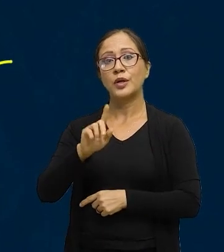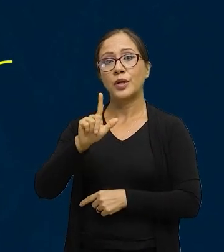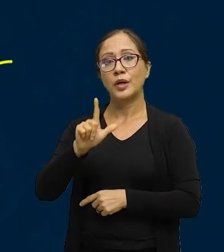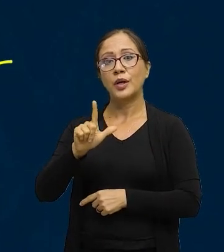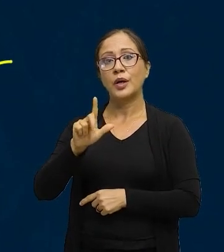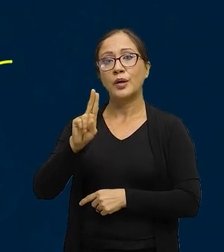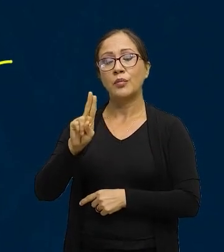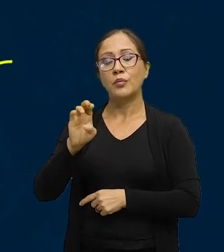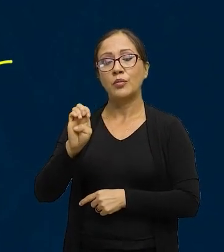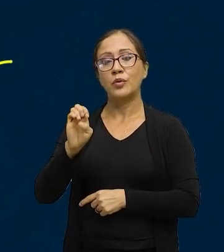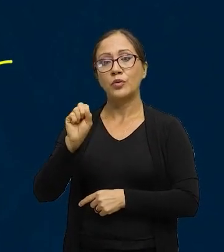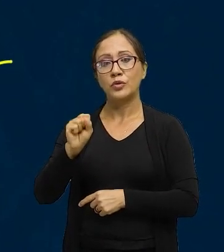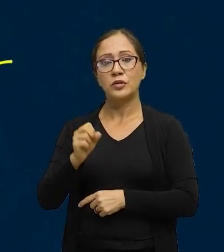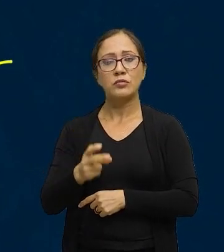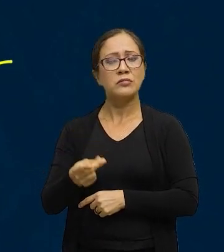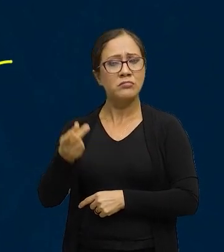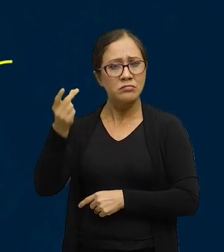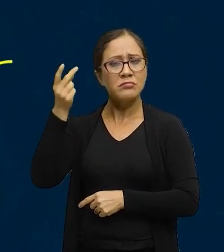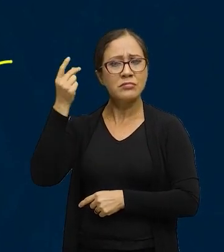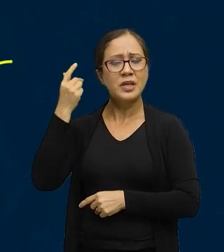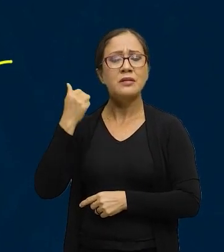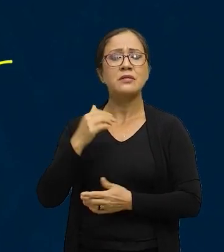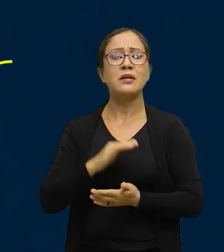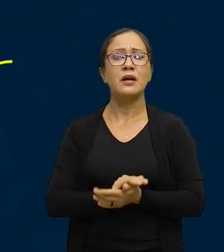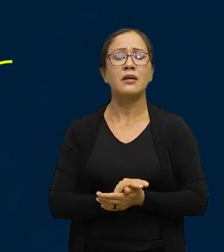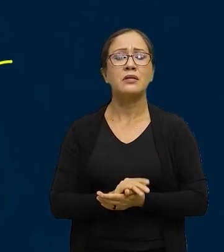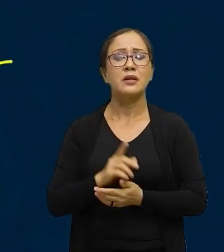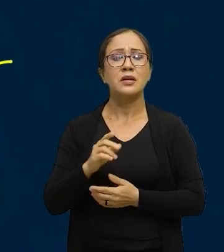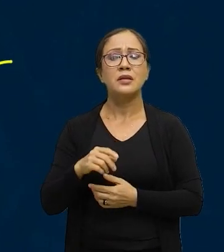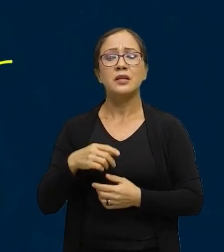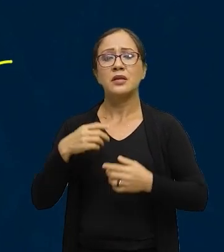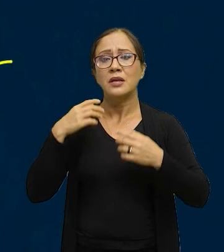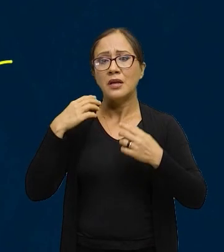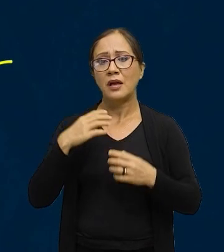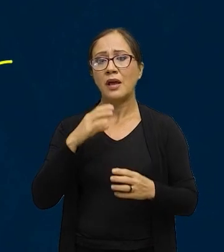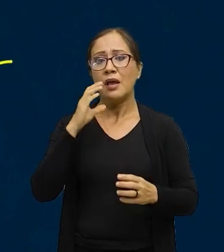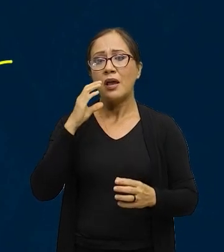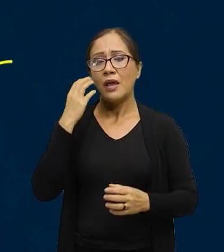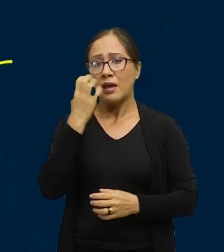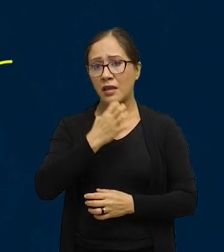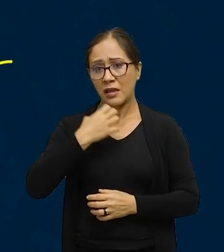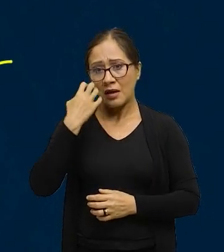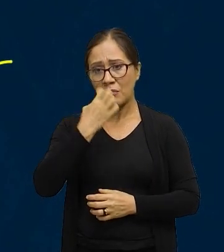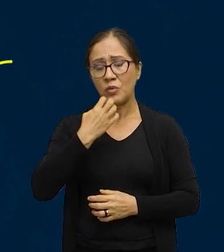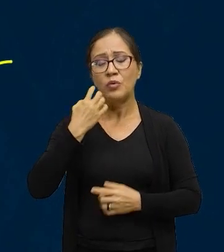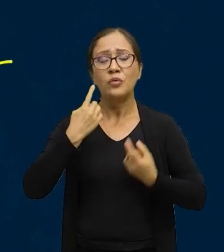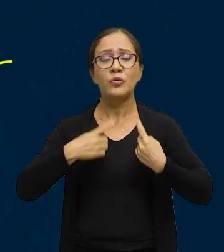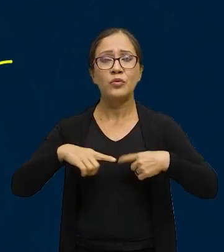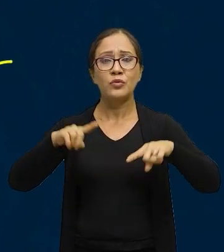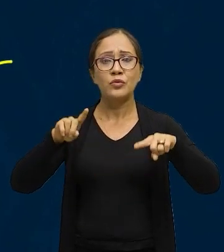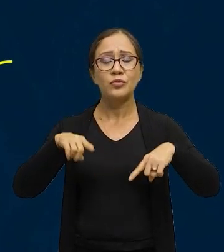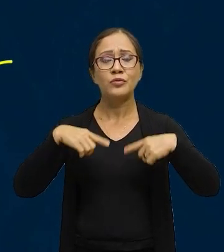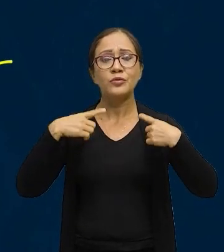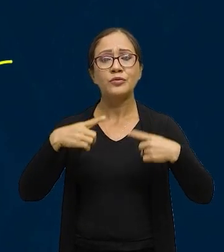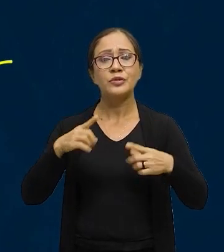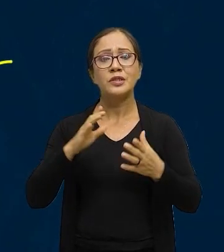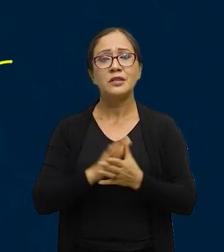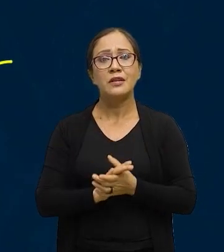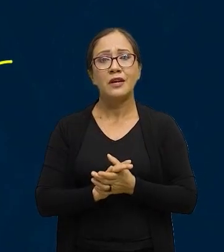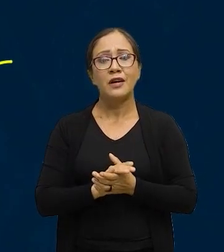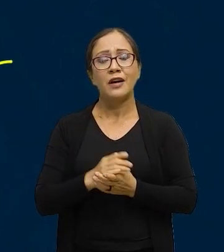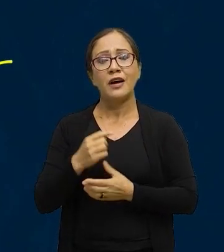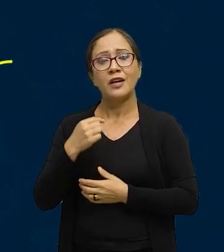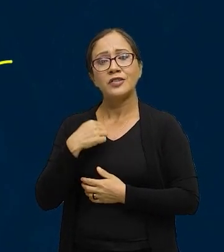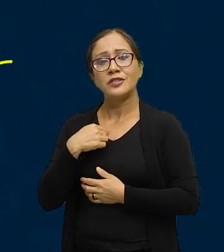já teve sua época, em que esse som, ele realmente te levava a ser